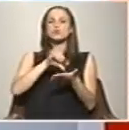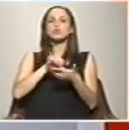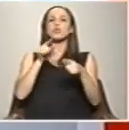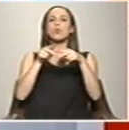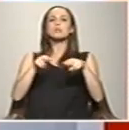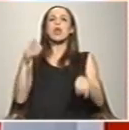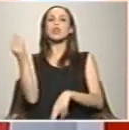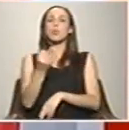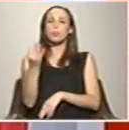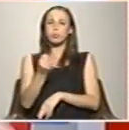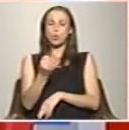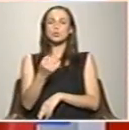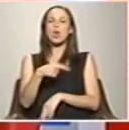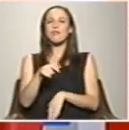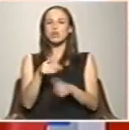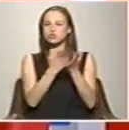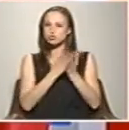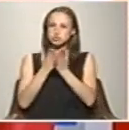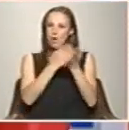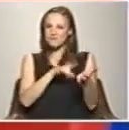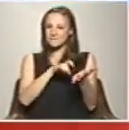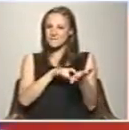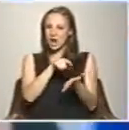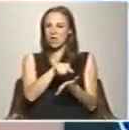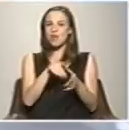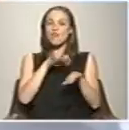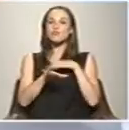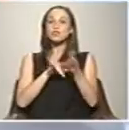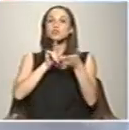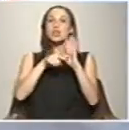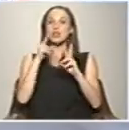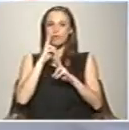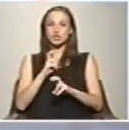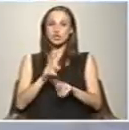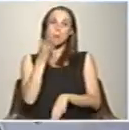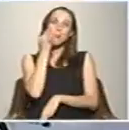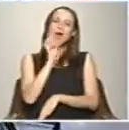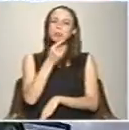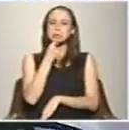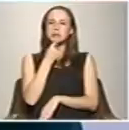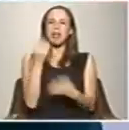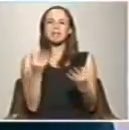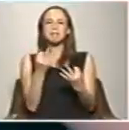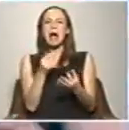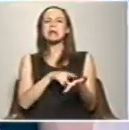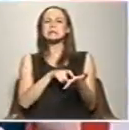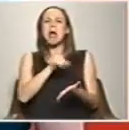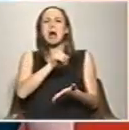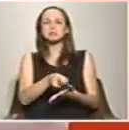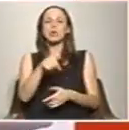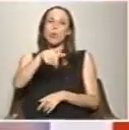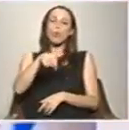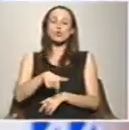também precisamente a estudar estas necessidades. Fez uma investigação, um projeto de investigação, para tentar perceber quais são as necessidades hoje